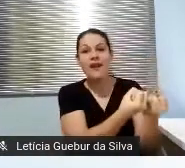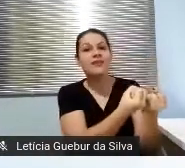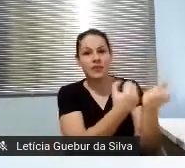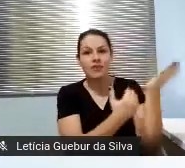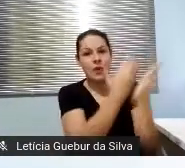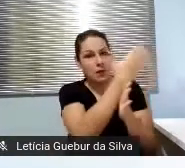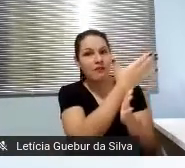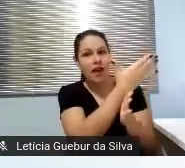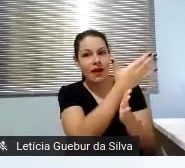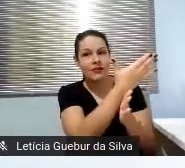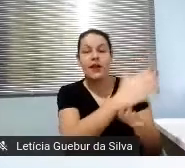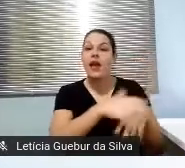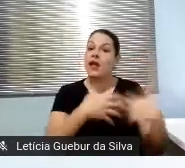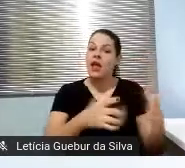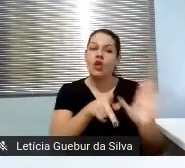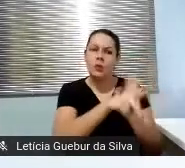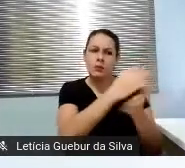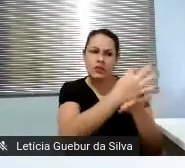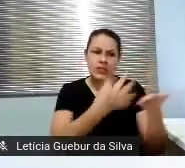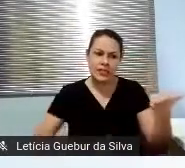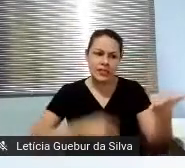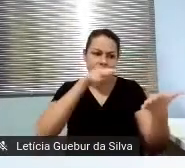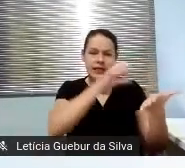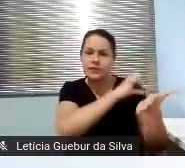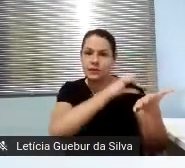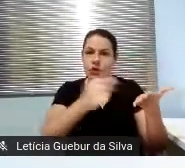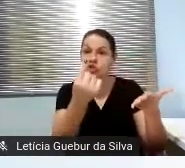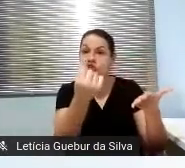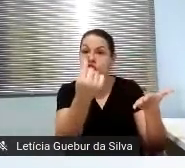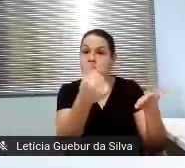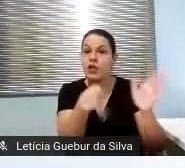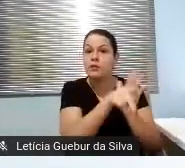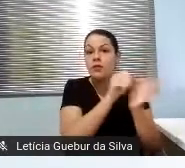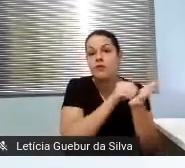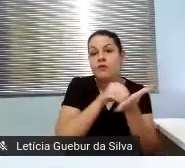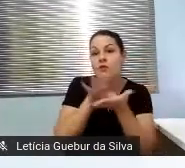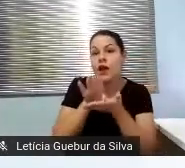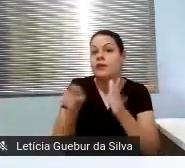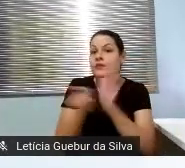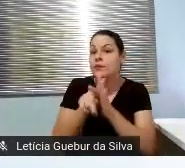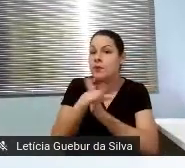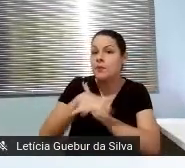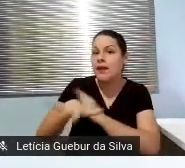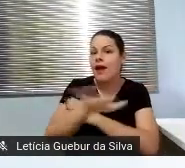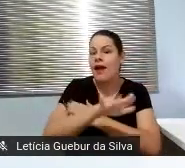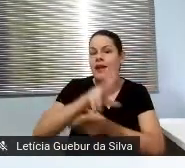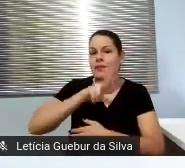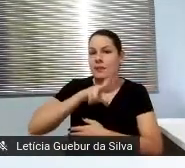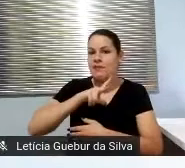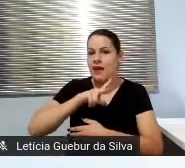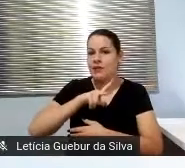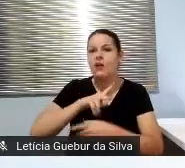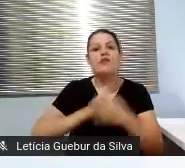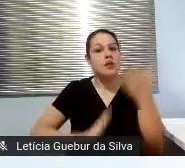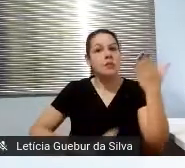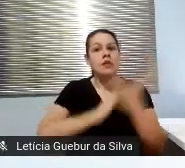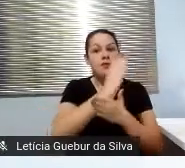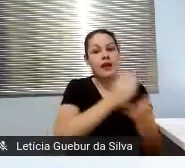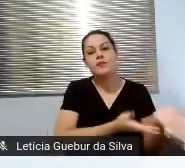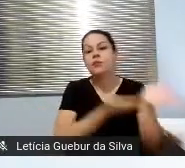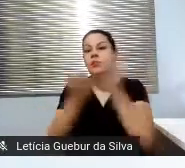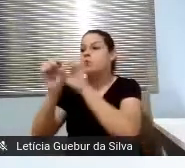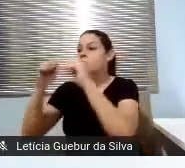aí, esse texto, com essa canalização de recursos para a área filantrópica, foi aprovado e foi para o Senado. O